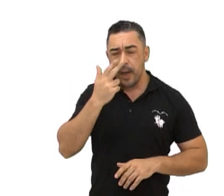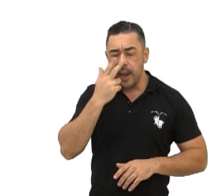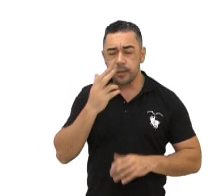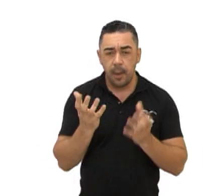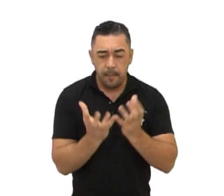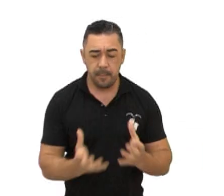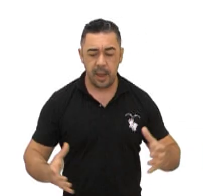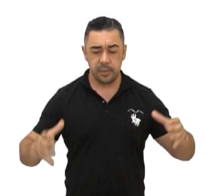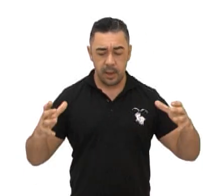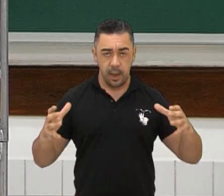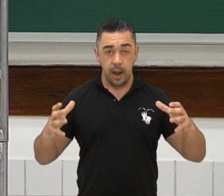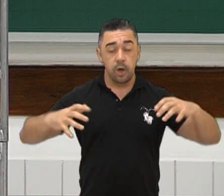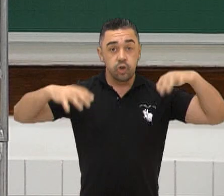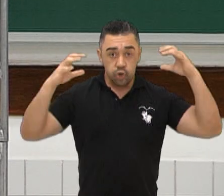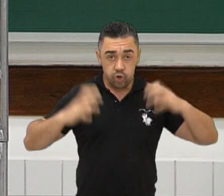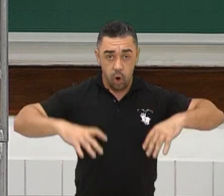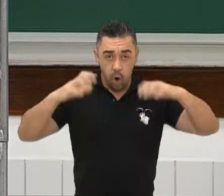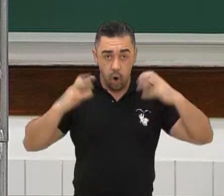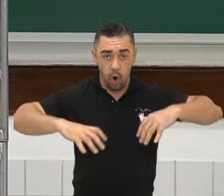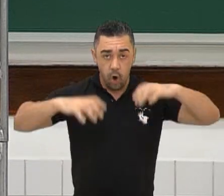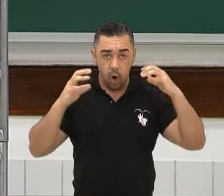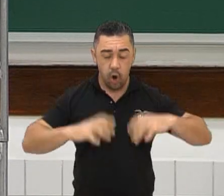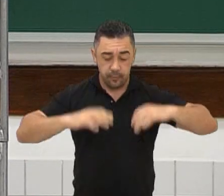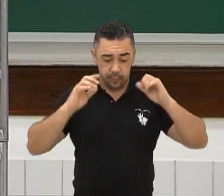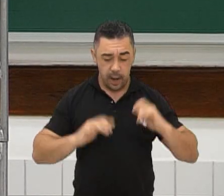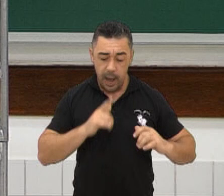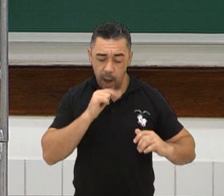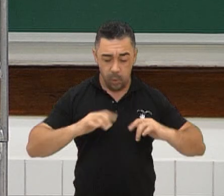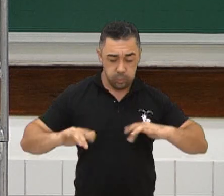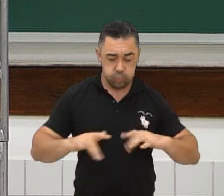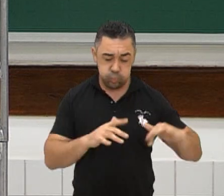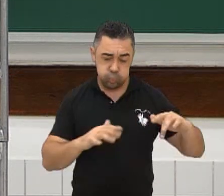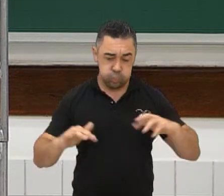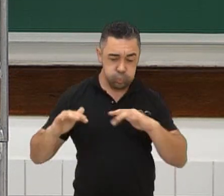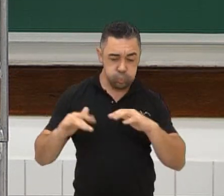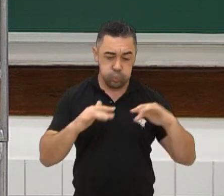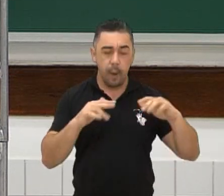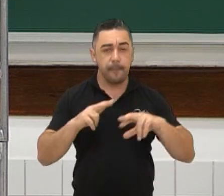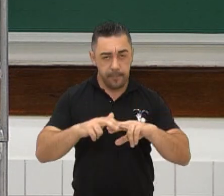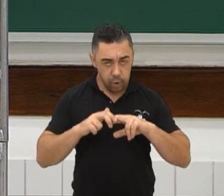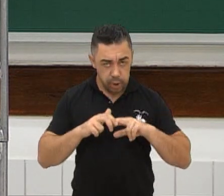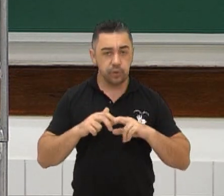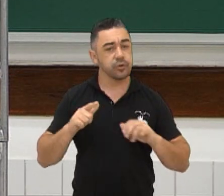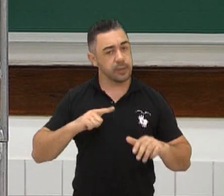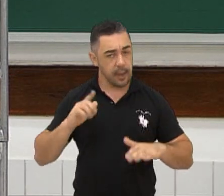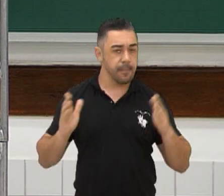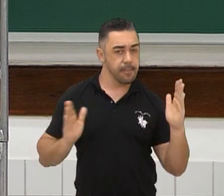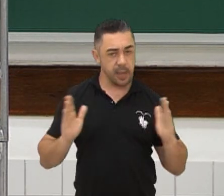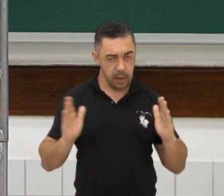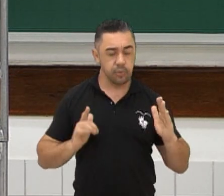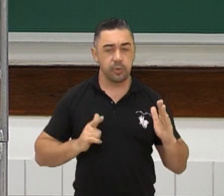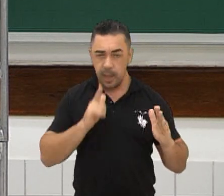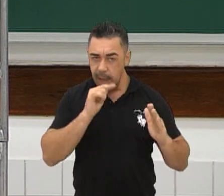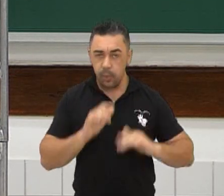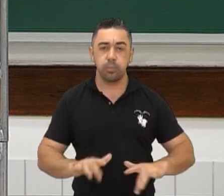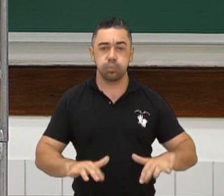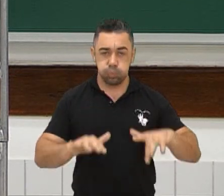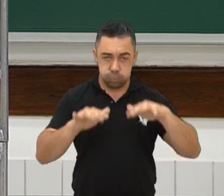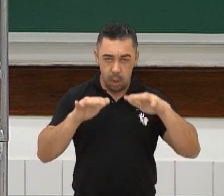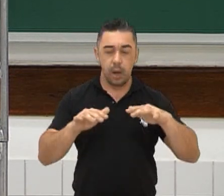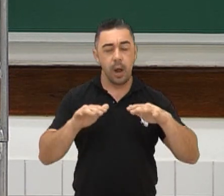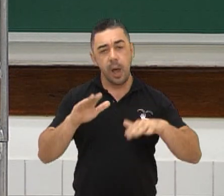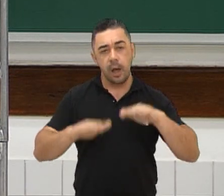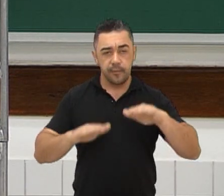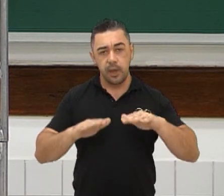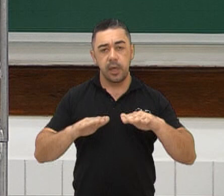gente, né? Então, chove bastante, tem bastante umidade, a água se acumula, por isso que ele tem épocas do ano que ele enche mesmo, que alaga.